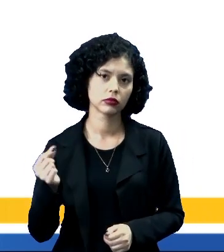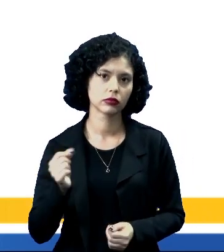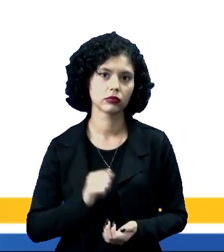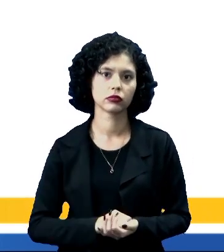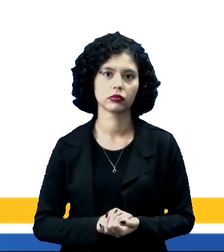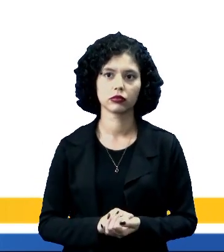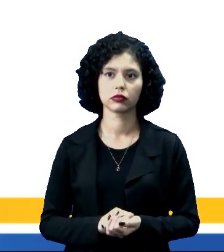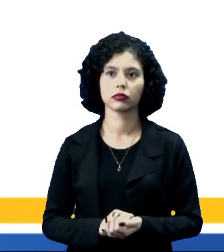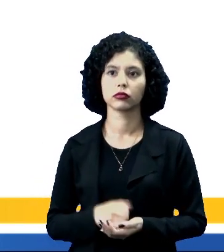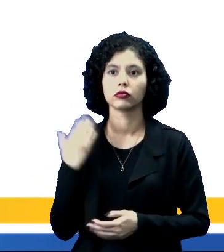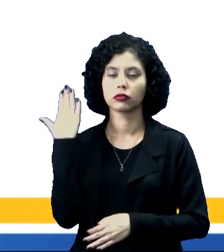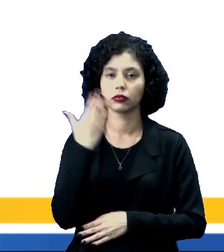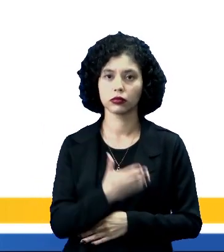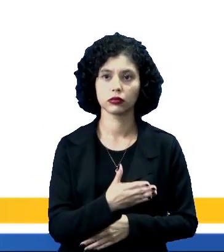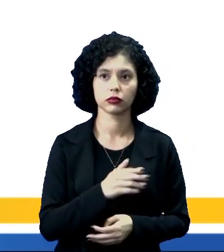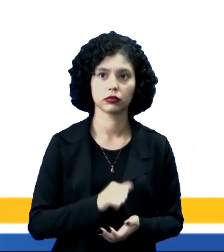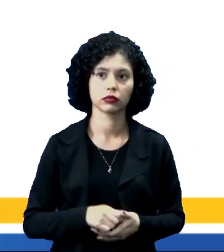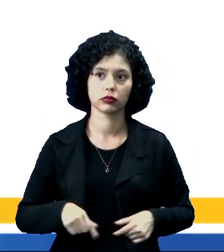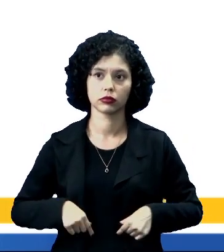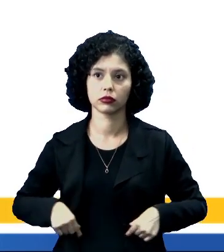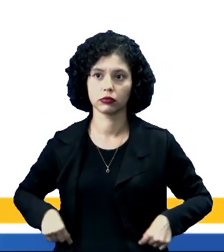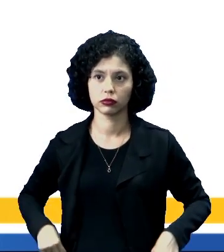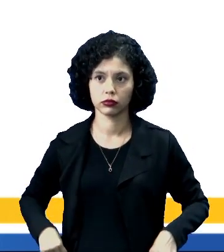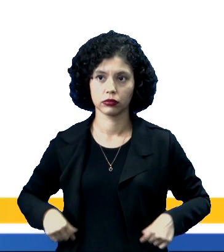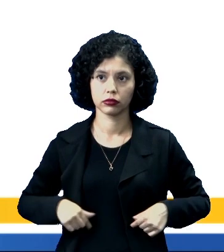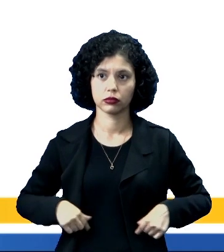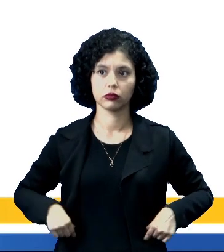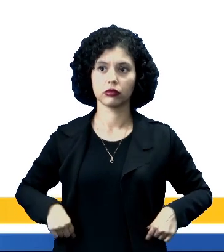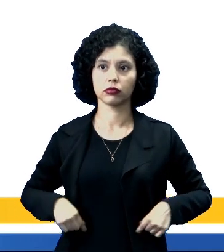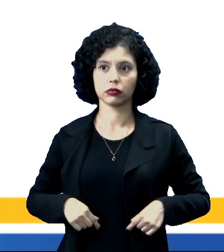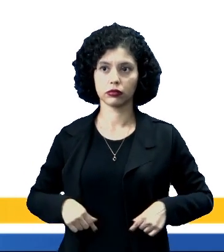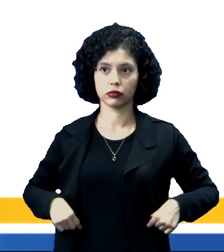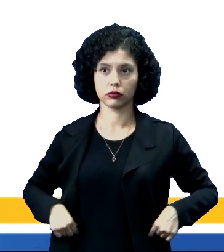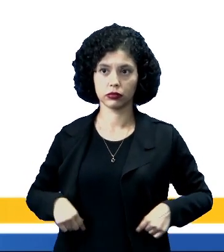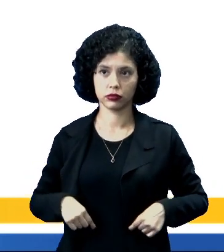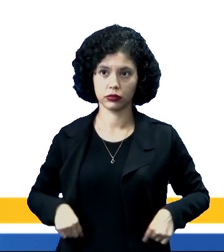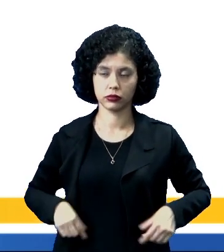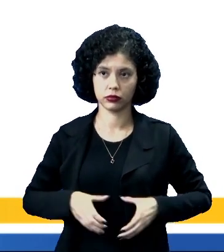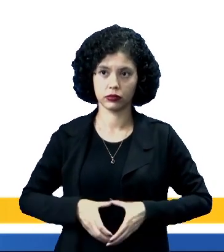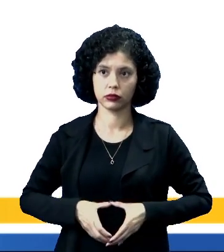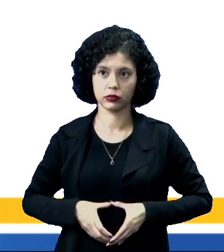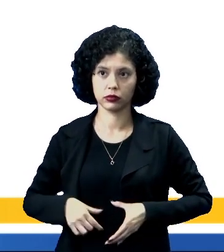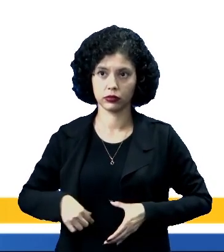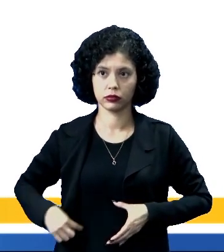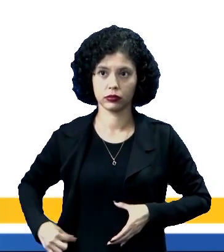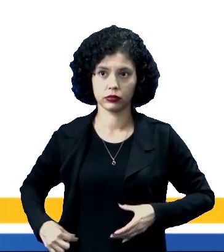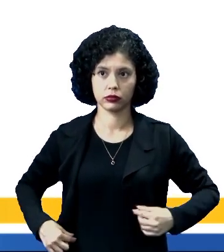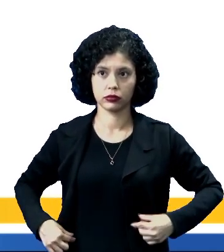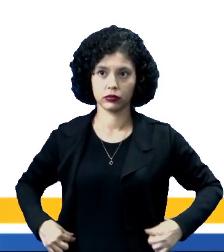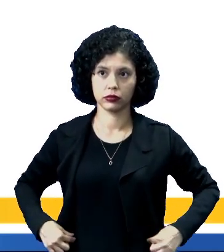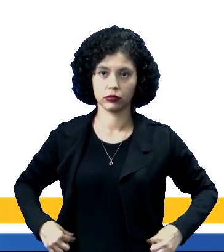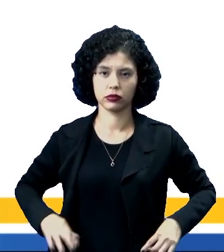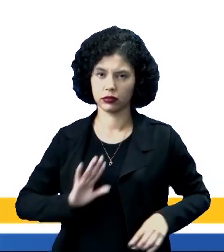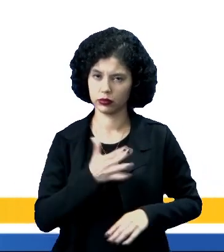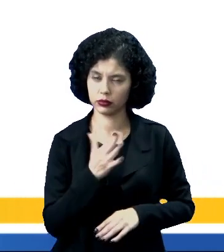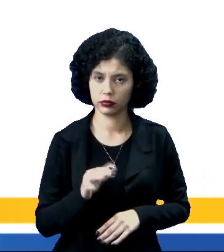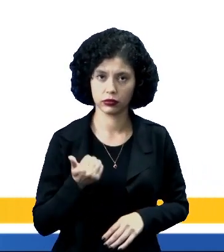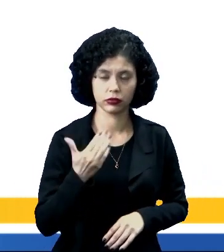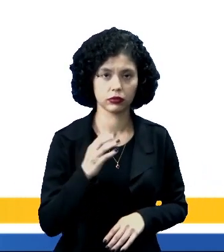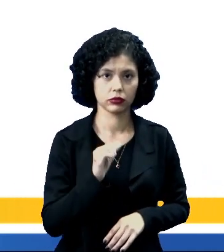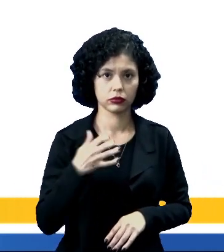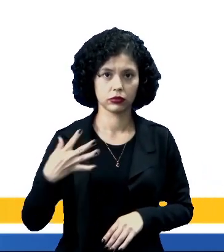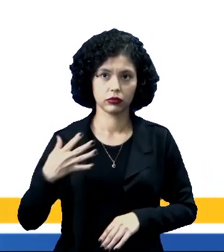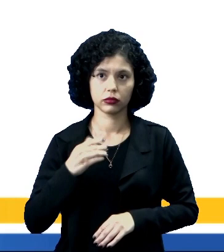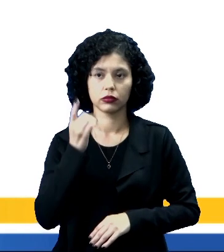para o ovário em direção a tubo uterina que quando vai acontecer a ovos citação geralmente aí por volta do